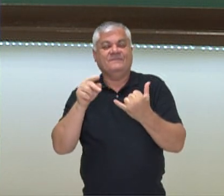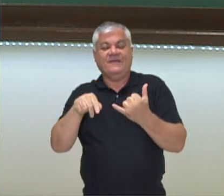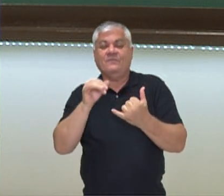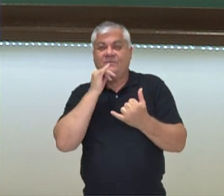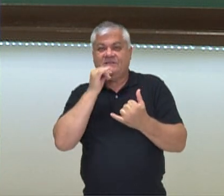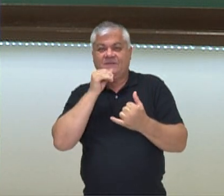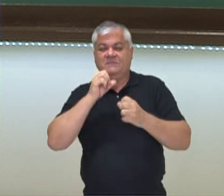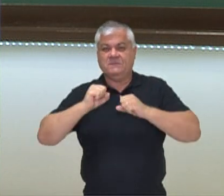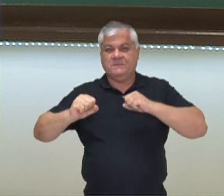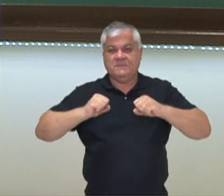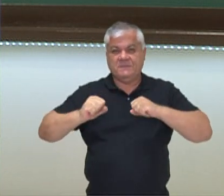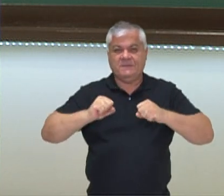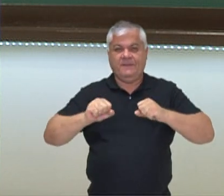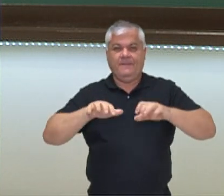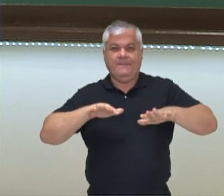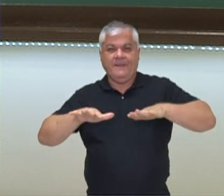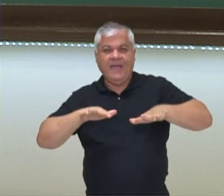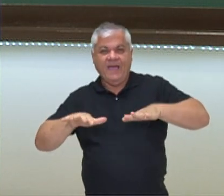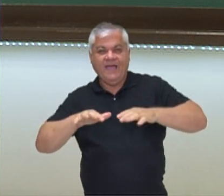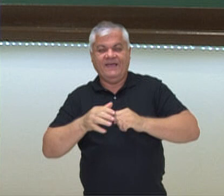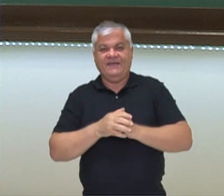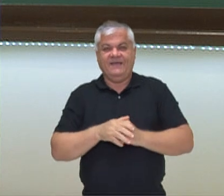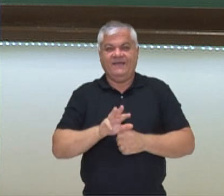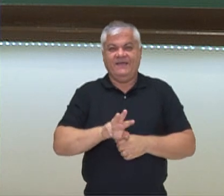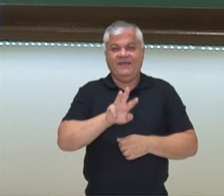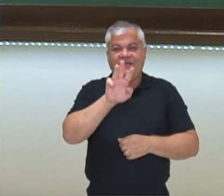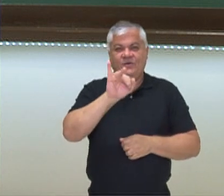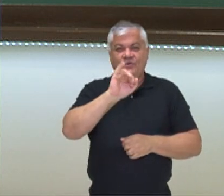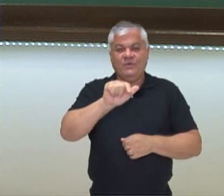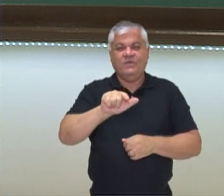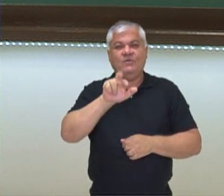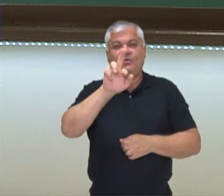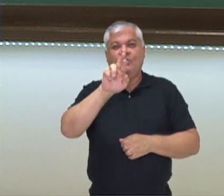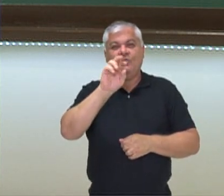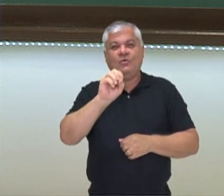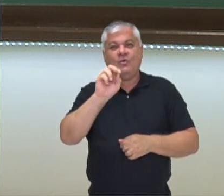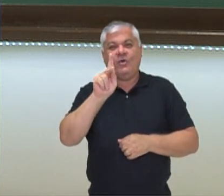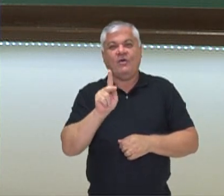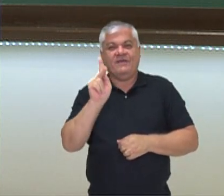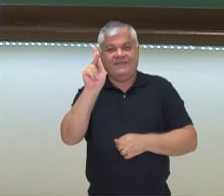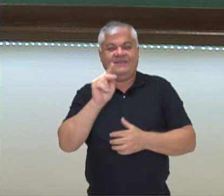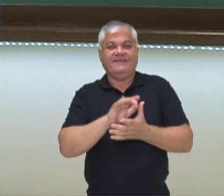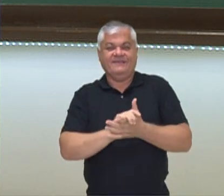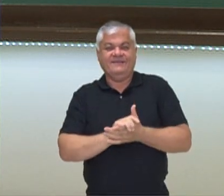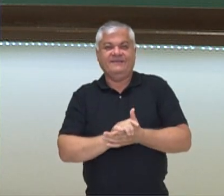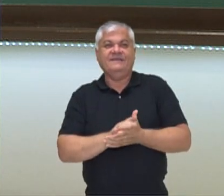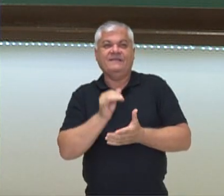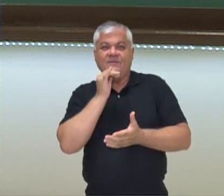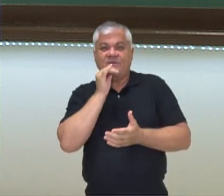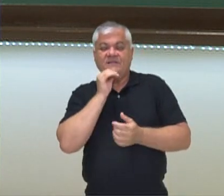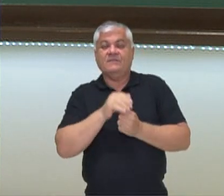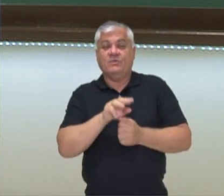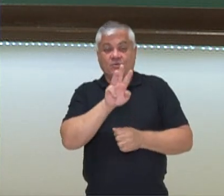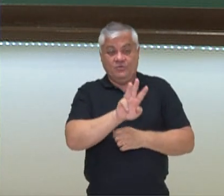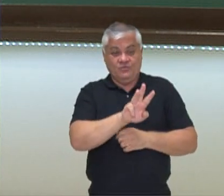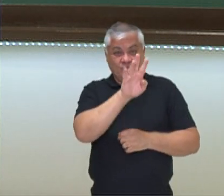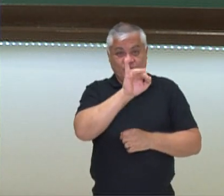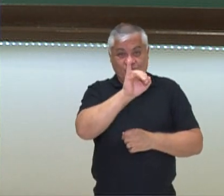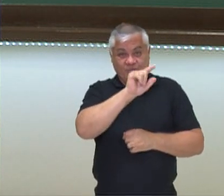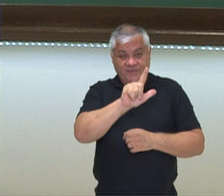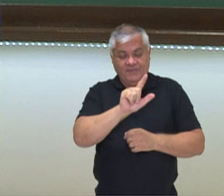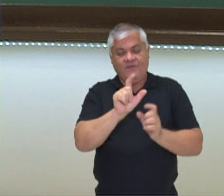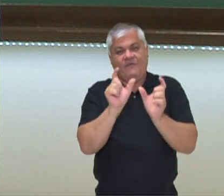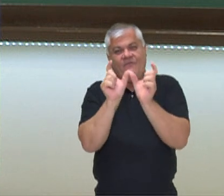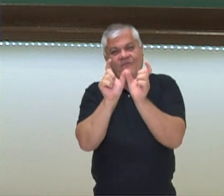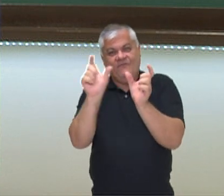agitar, balançar. Você vai poder tirar o to e deixar ele ainda mais básico após o will e talvez esse